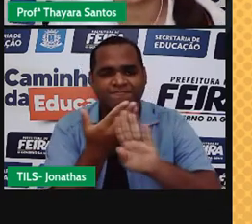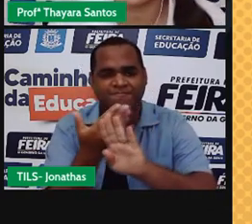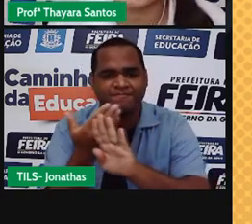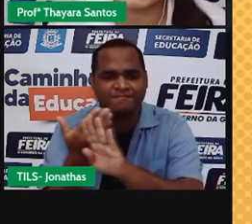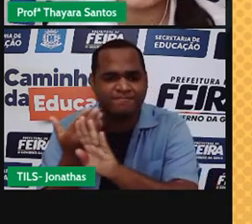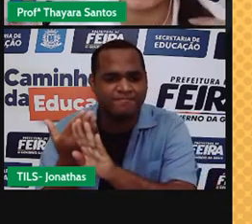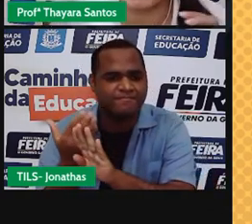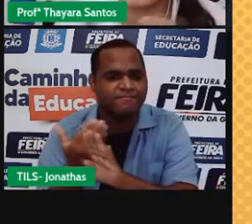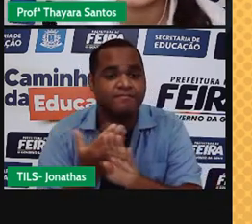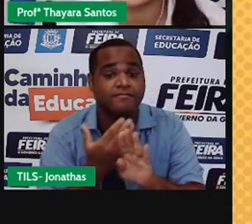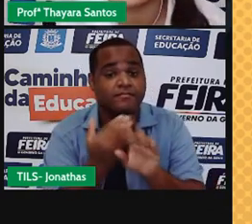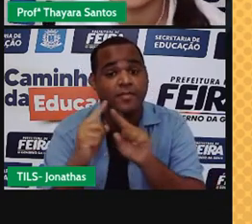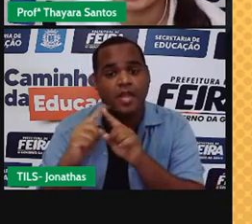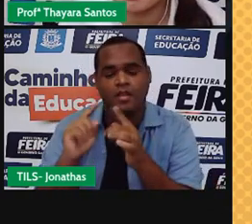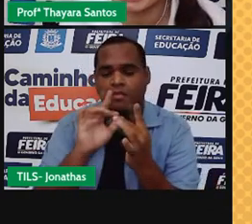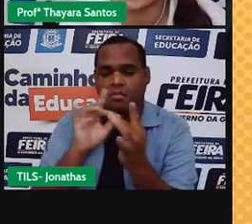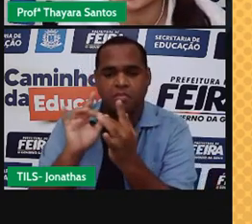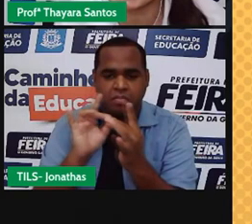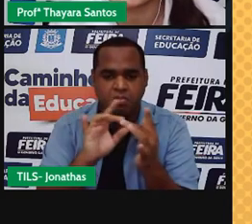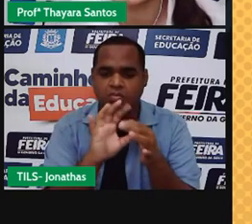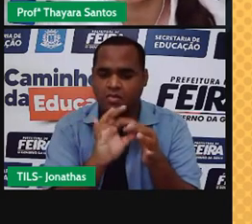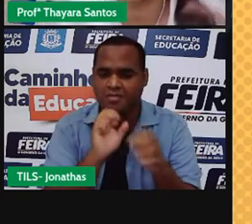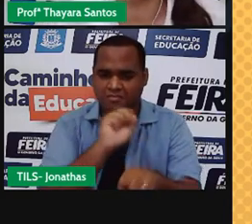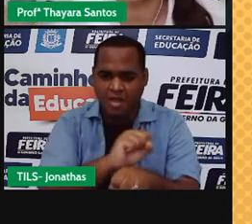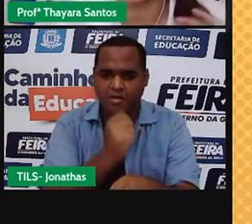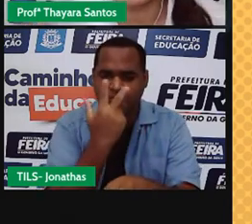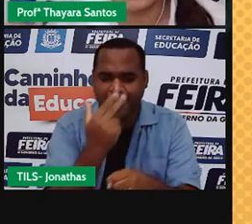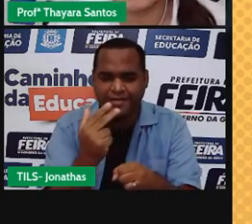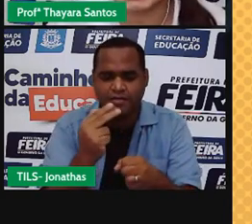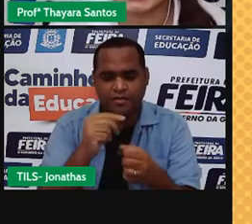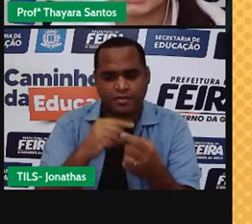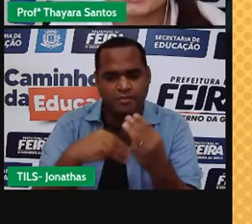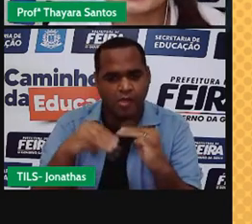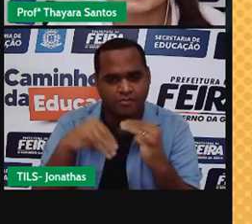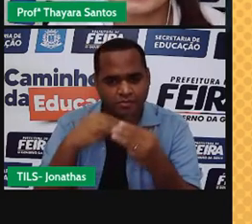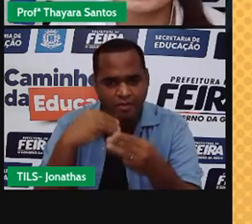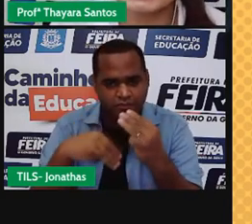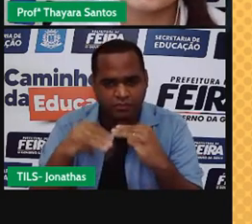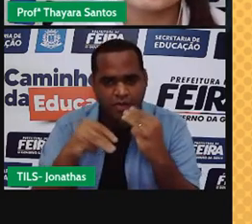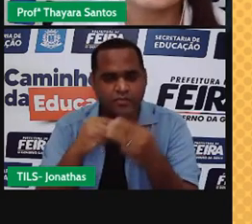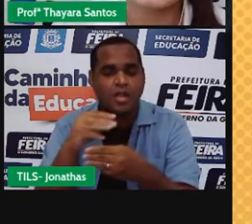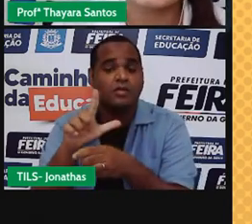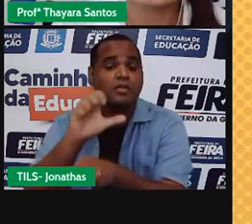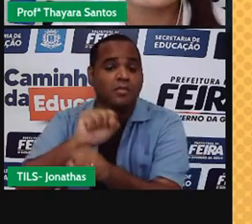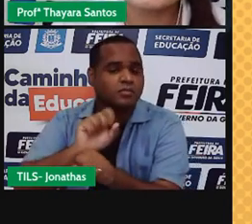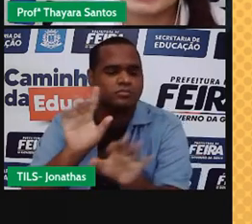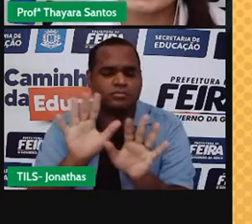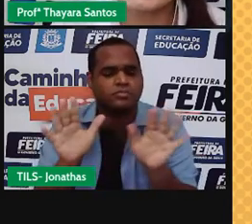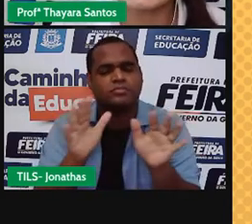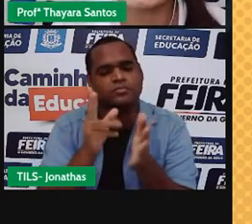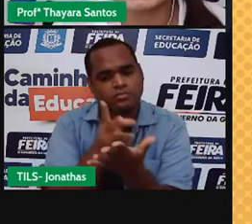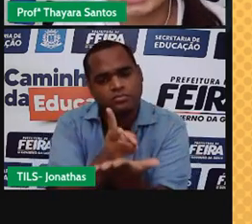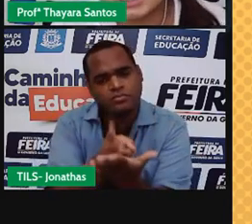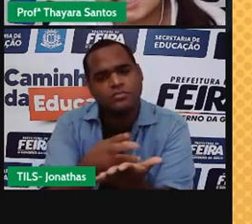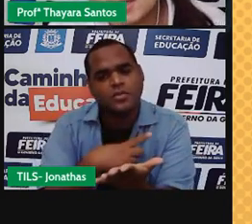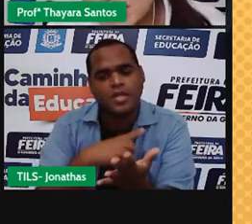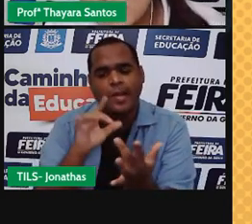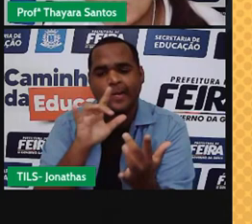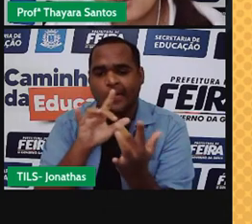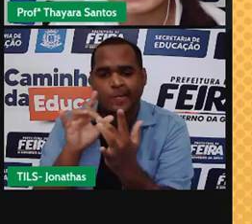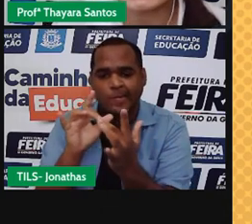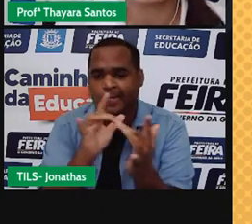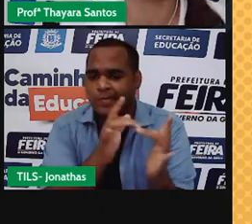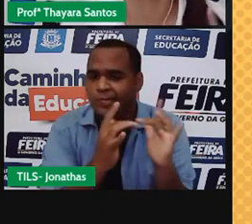interagem entre si, porque essas moléculas elas não ficam paradinhas, elas ficam se movimentando no estado líquido, elas conseguem interagir entre